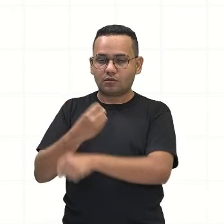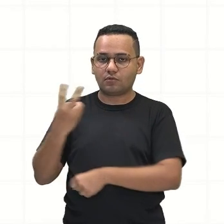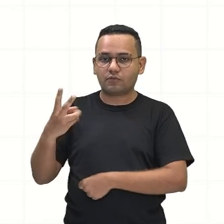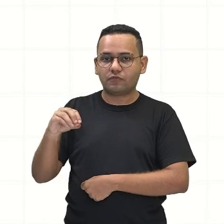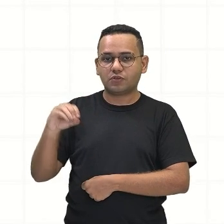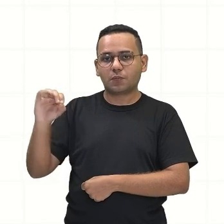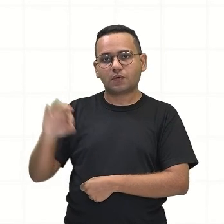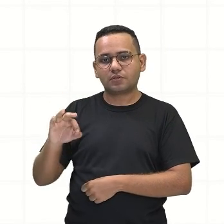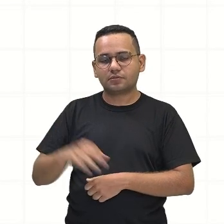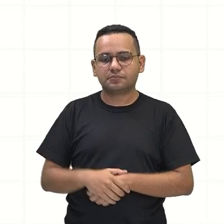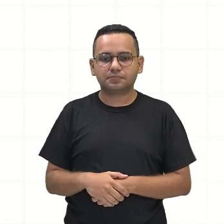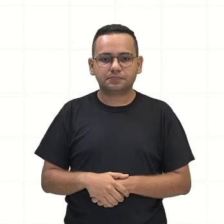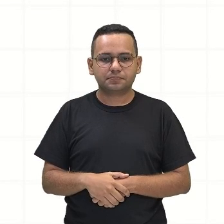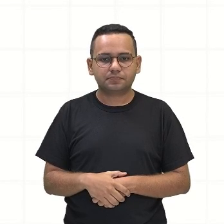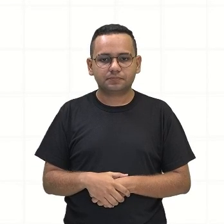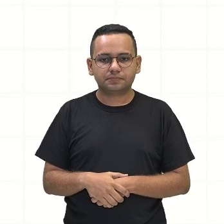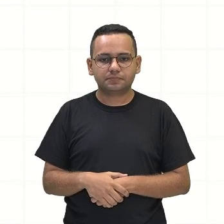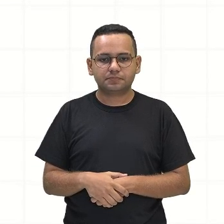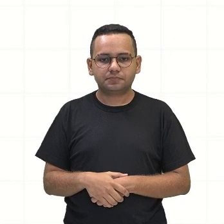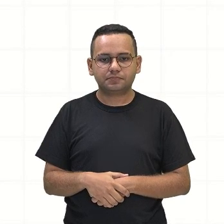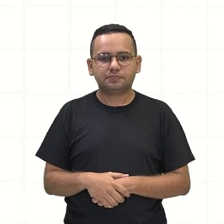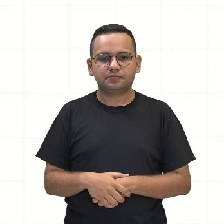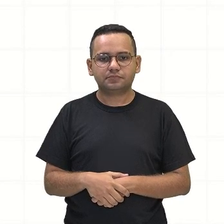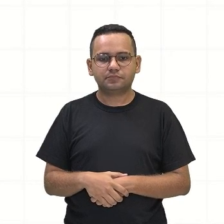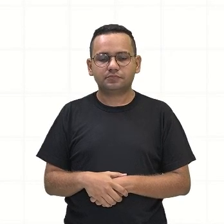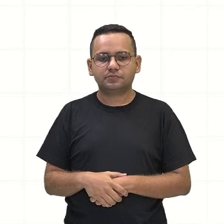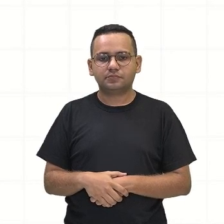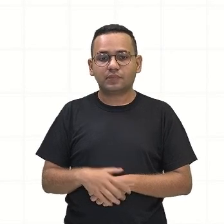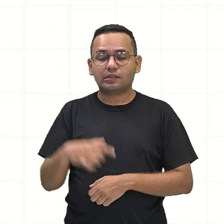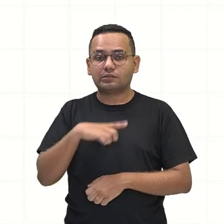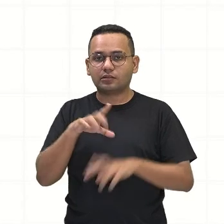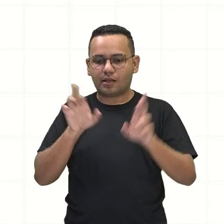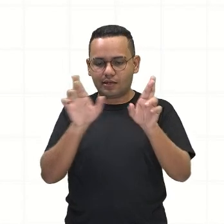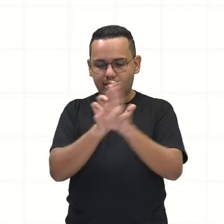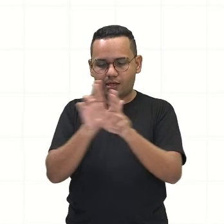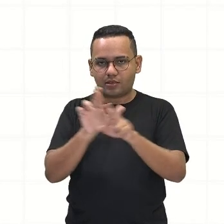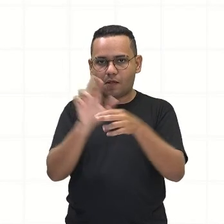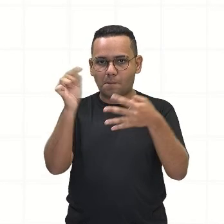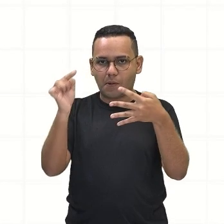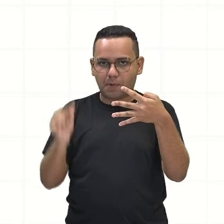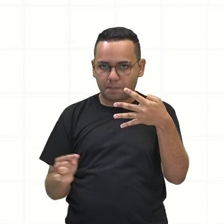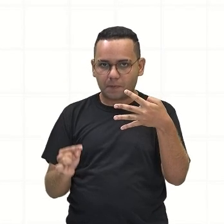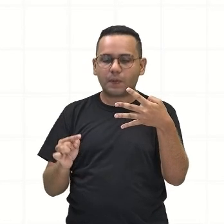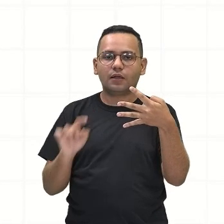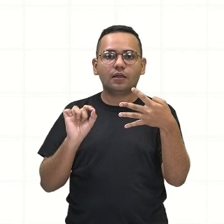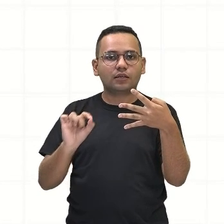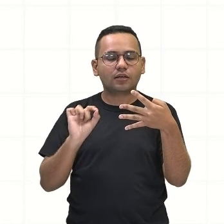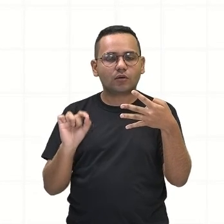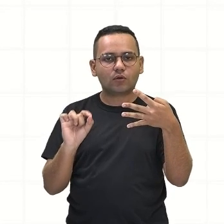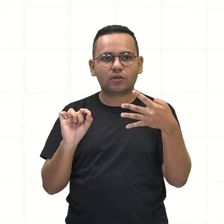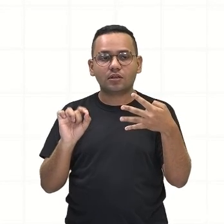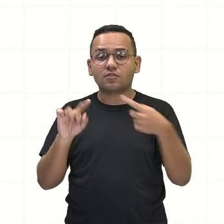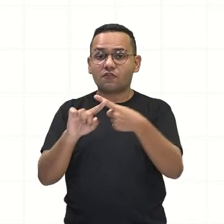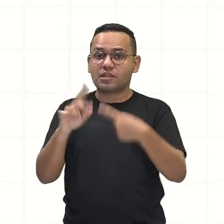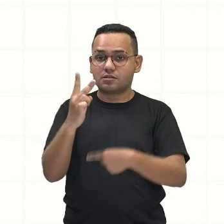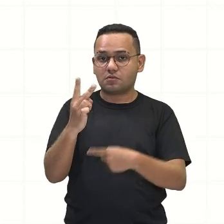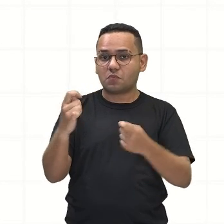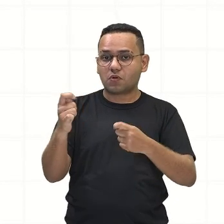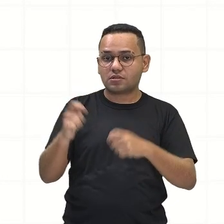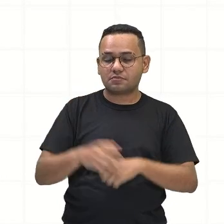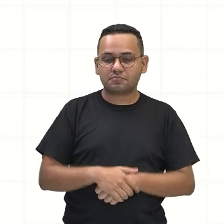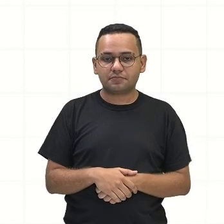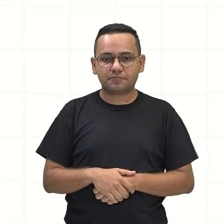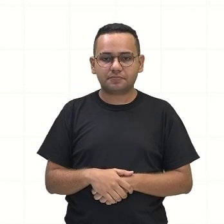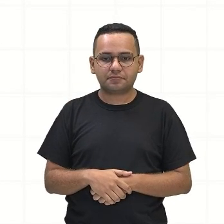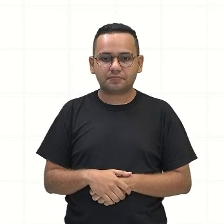Então, encontrando a primeira e fazendo essa relação com os outros, né? Porque são múltiplos de 2, também